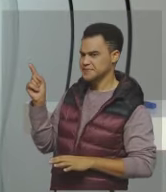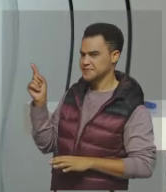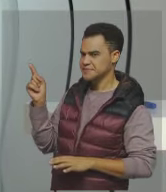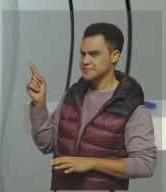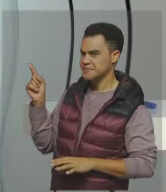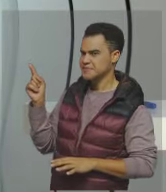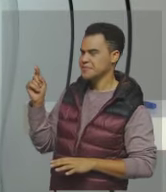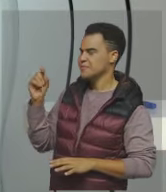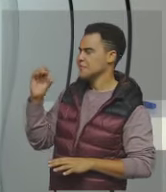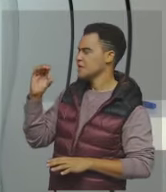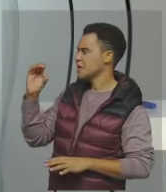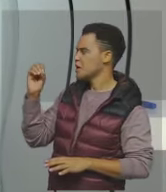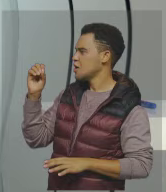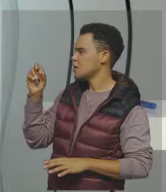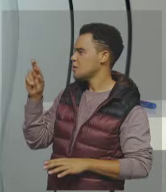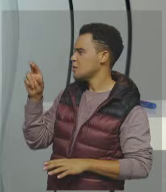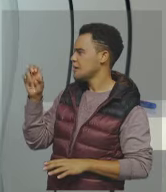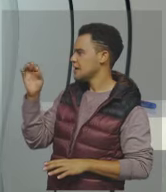ela valia